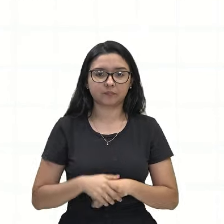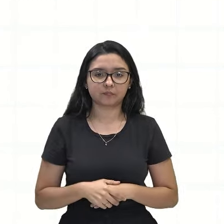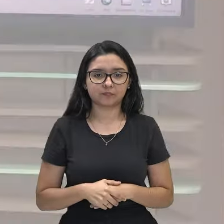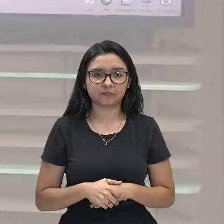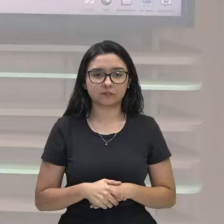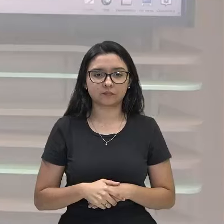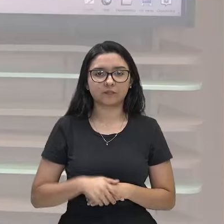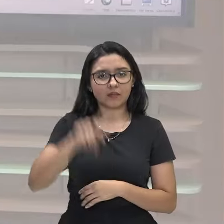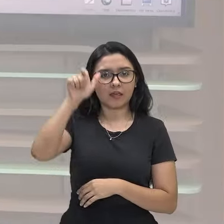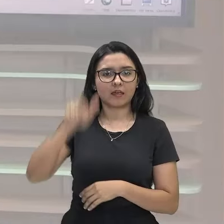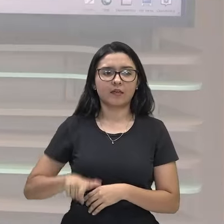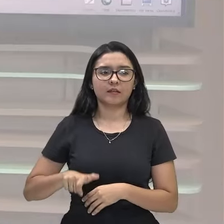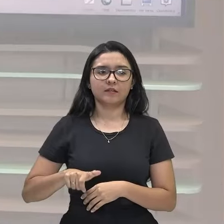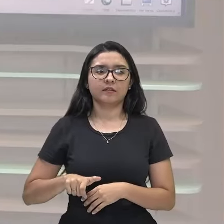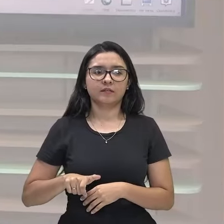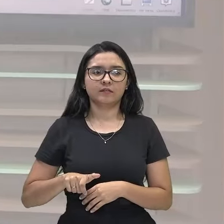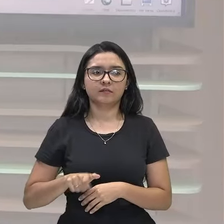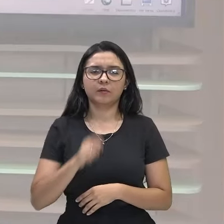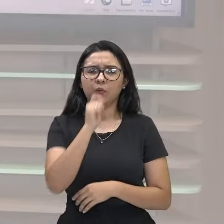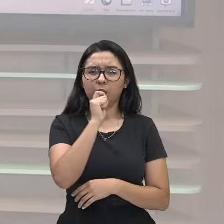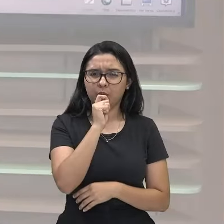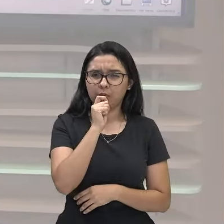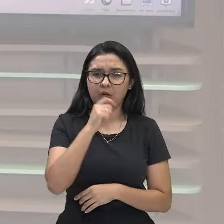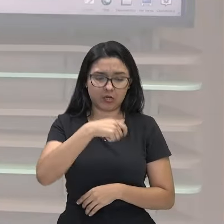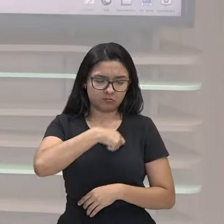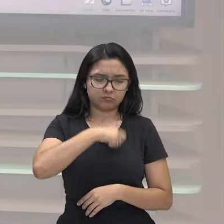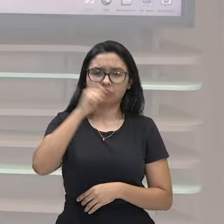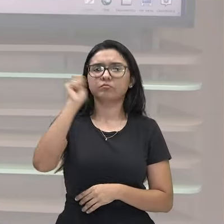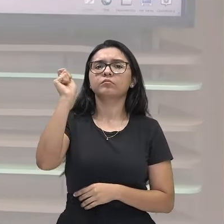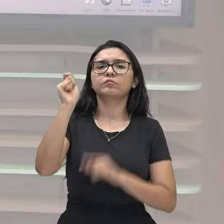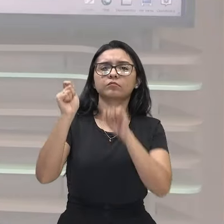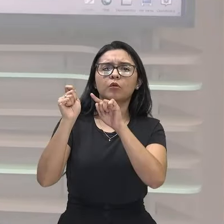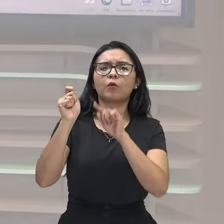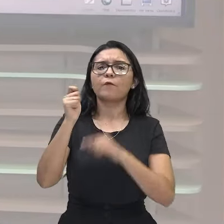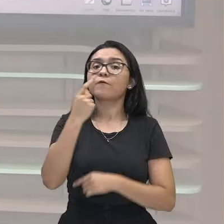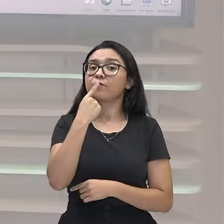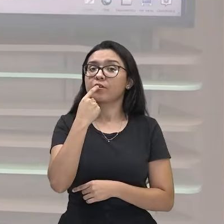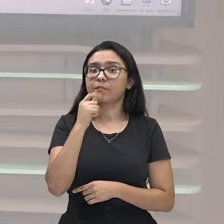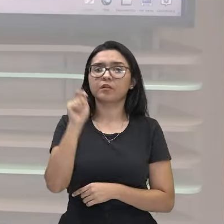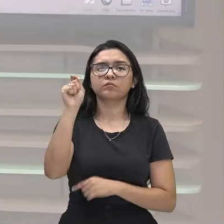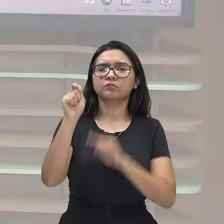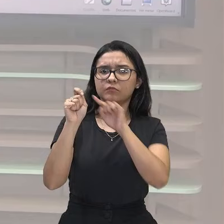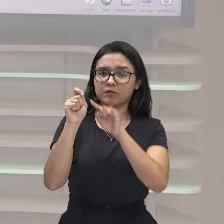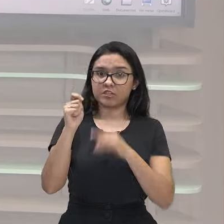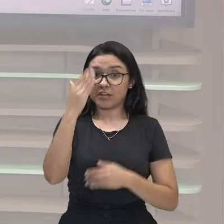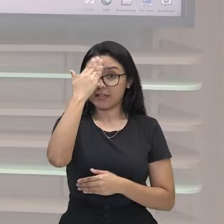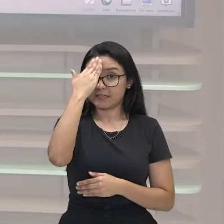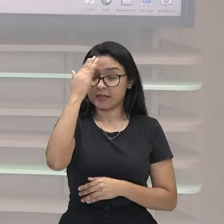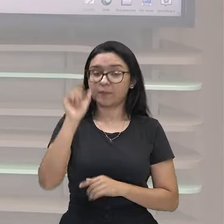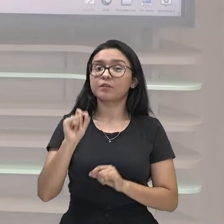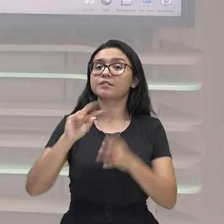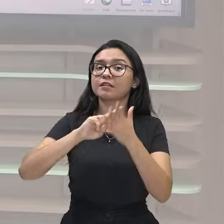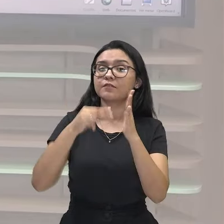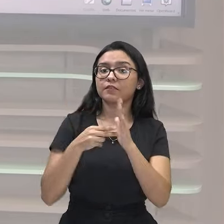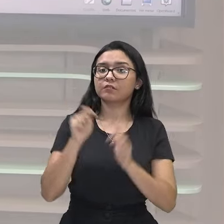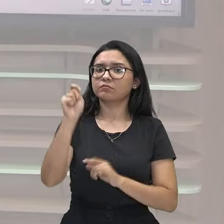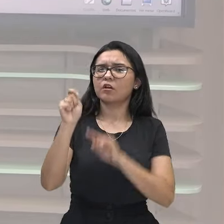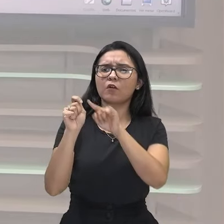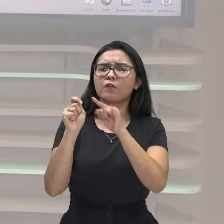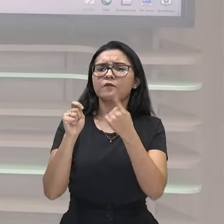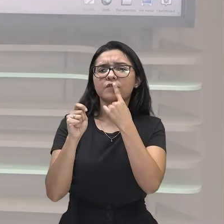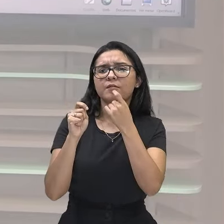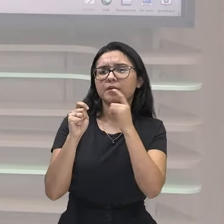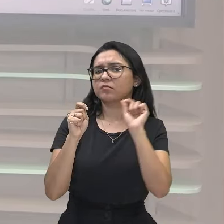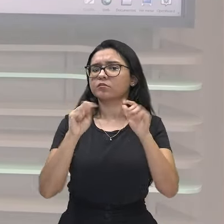o árbitro, indicar um cartão vermelho, você já sabe, aquele sinal, aquela linguagem utilizada com aquela